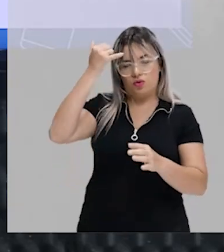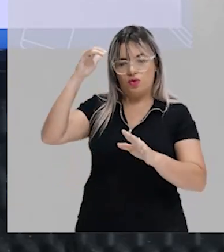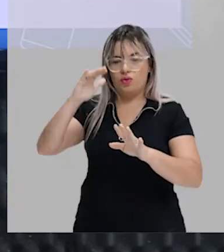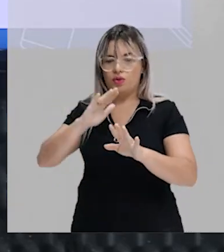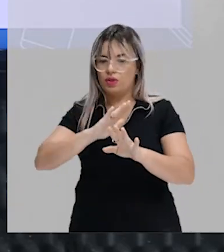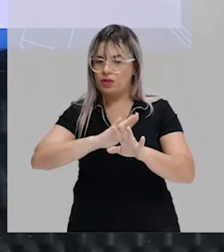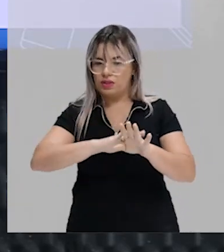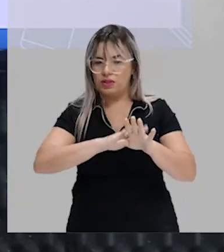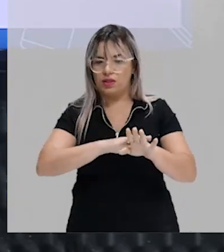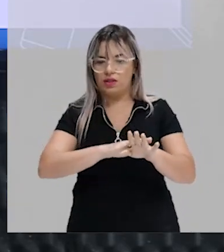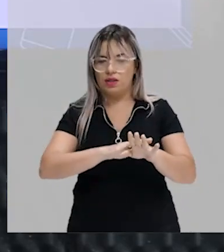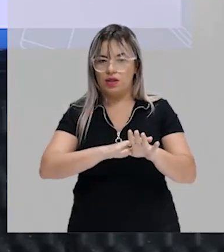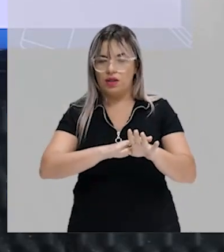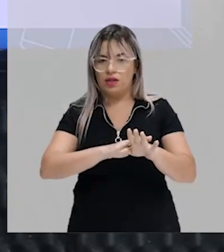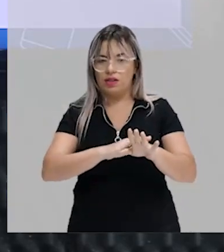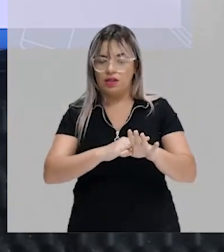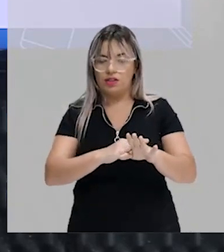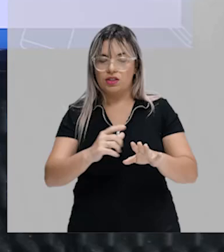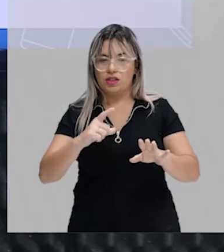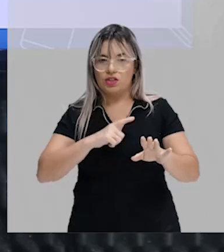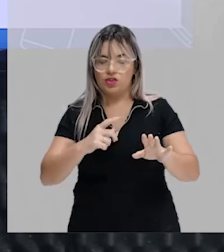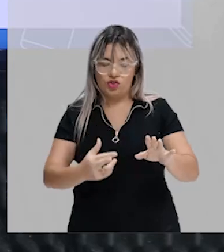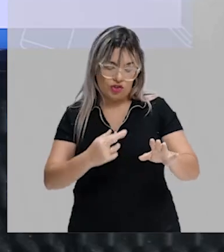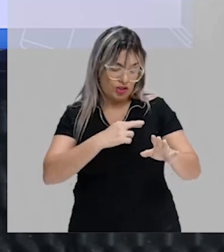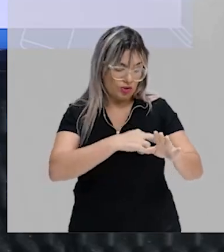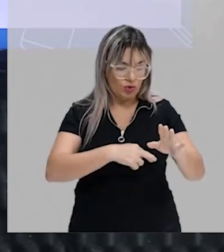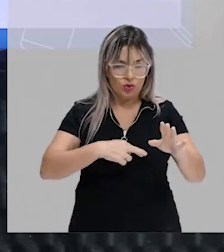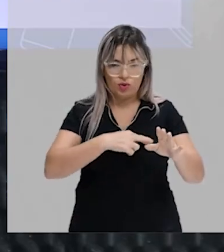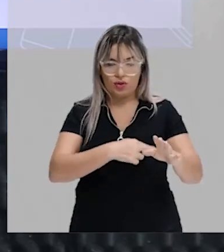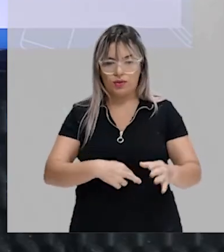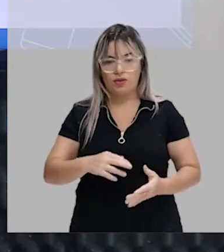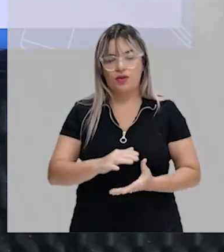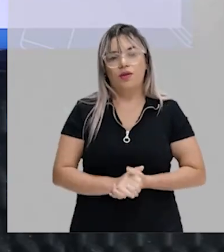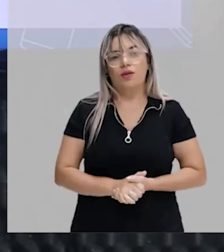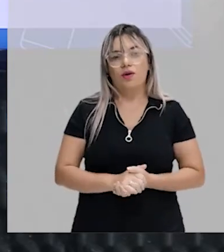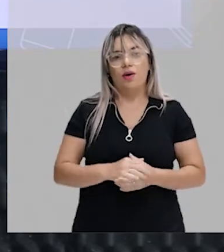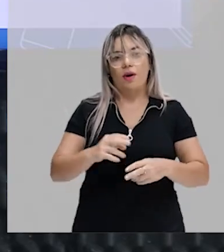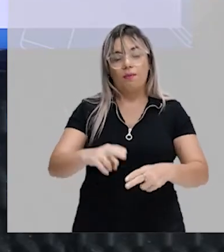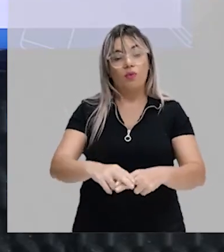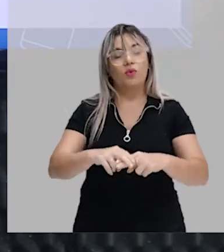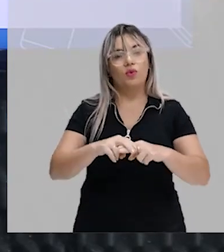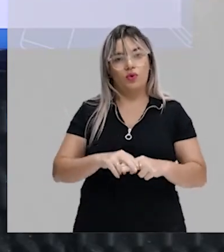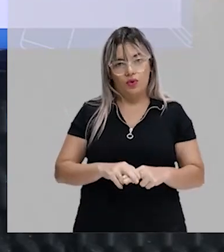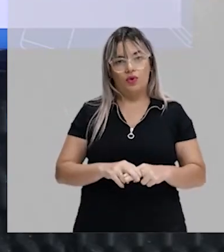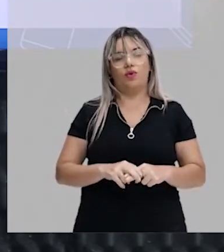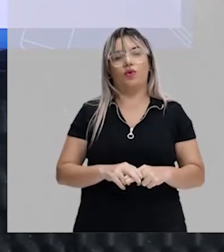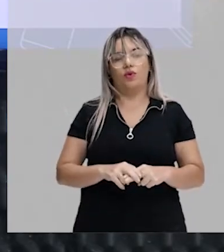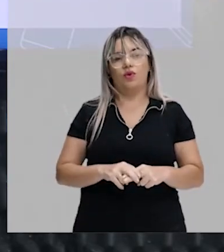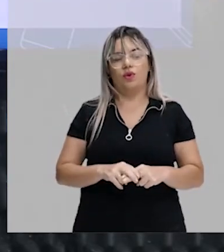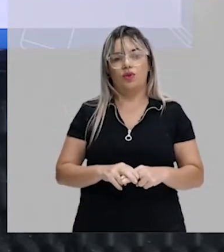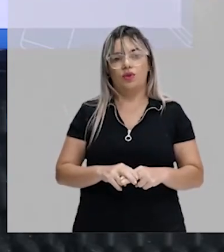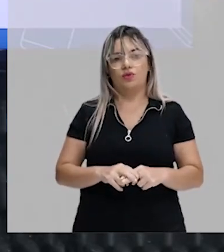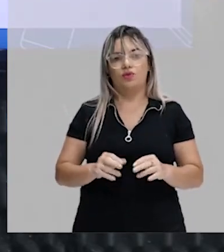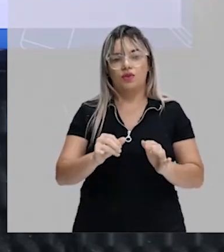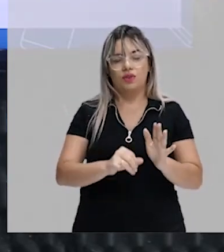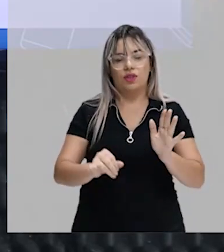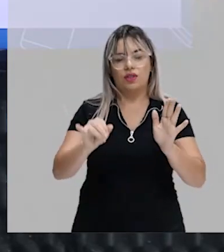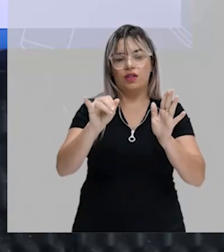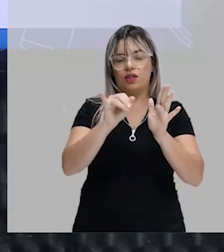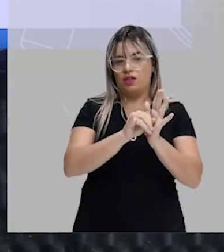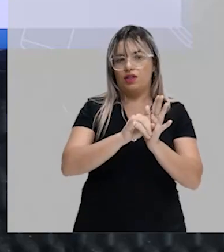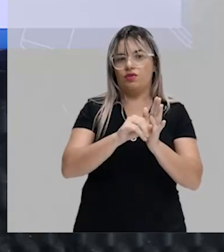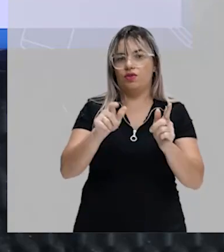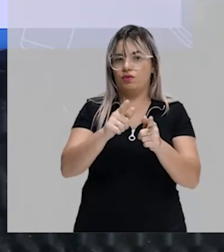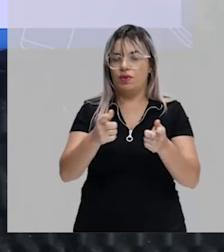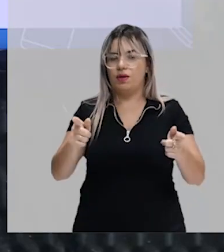estilo desse, de repente eu não vou aceitar determinadas composições. É por isso que tem gente, essa música aqui não presta. Toda música